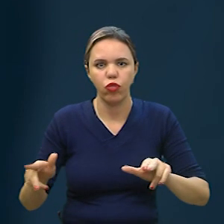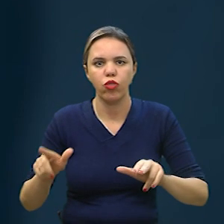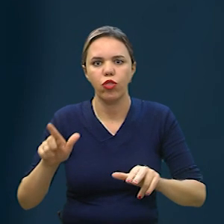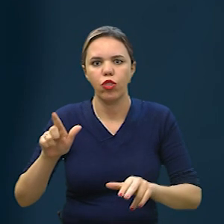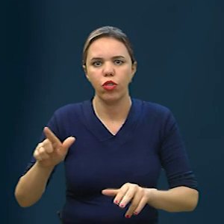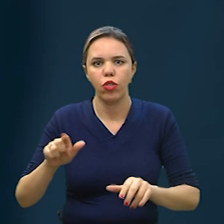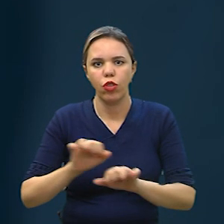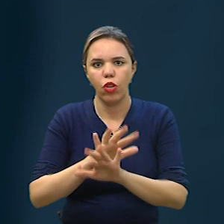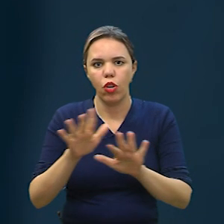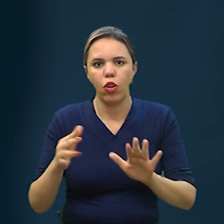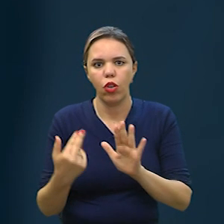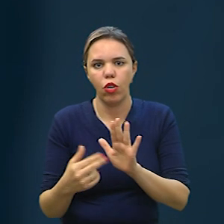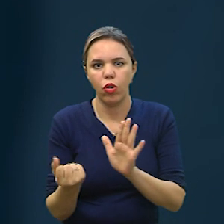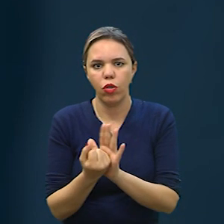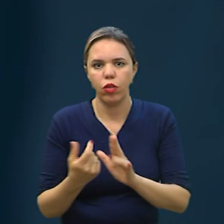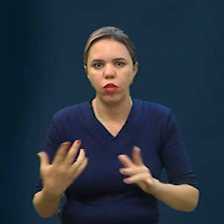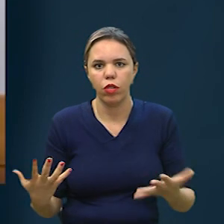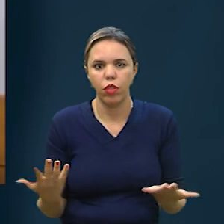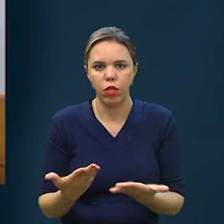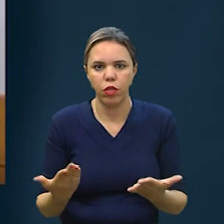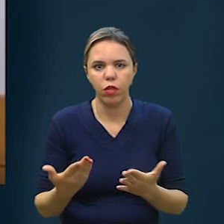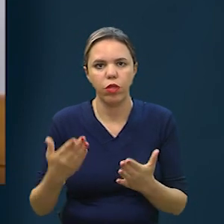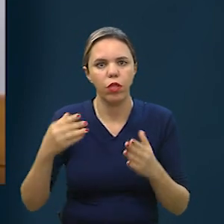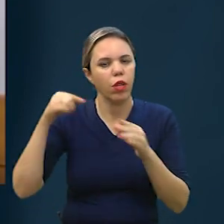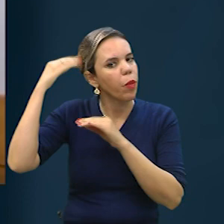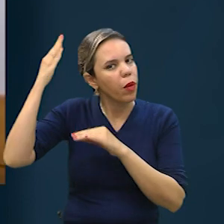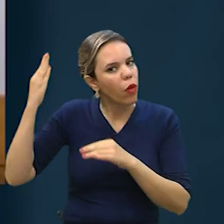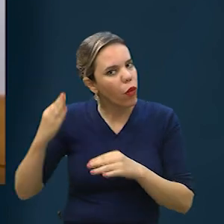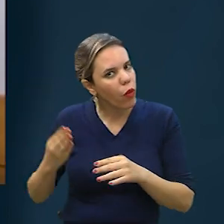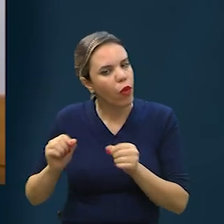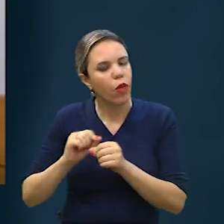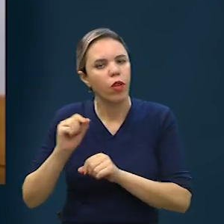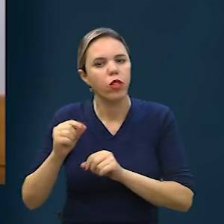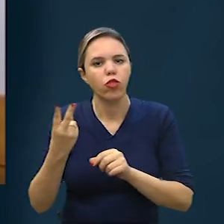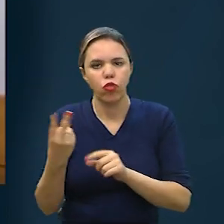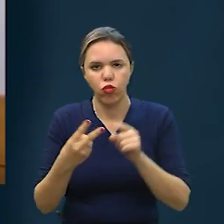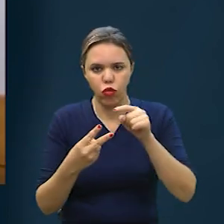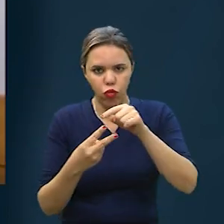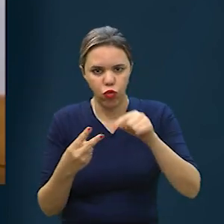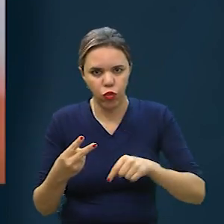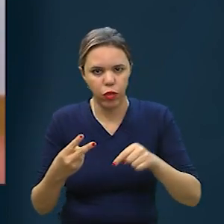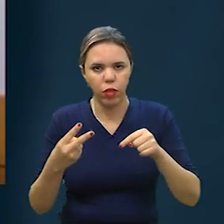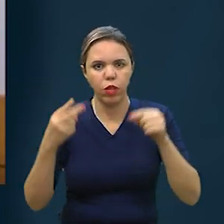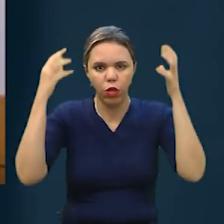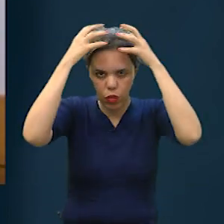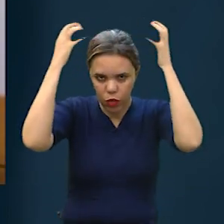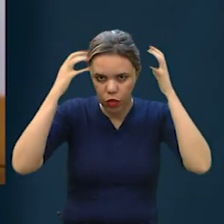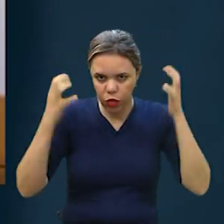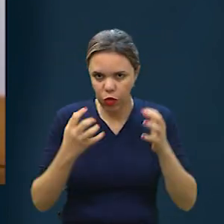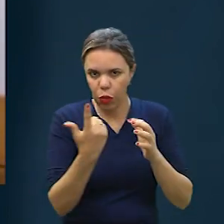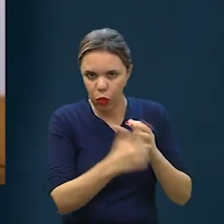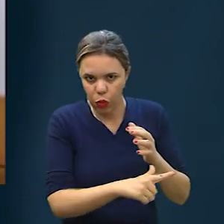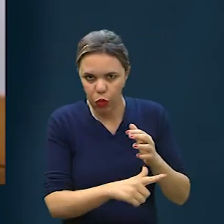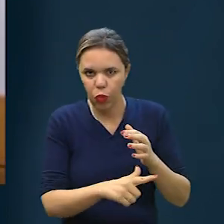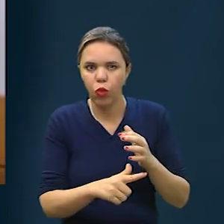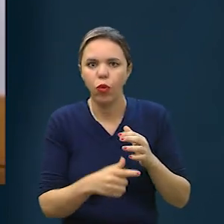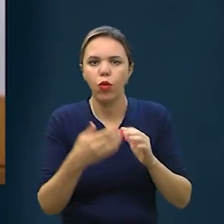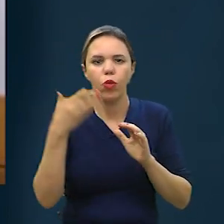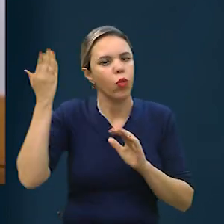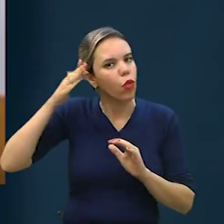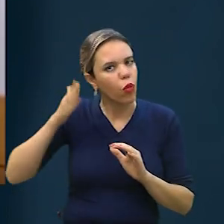linha Glória, que é para um tipo de cabelo agora ondulado, então tem duas linhas, uma para cabelo mais crespo, outra para